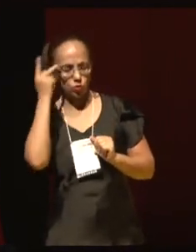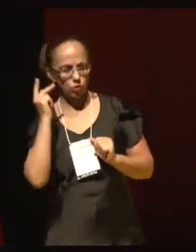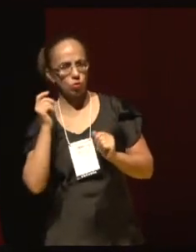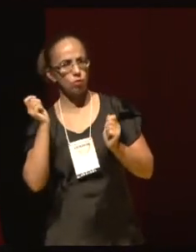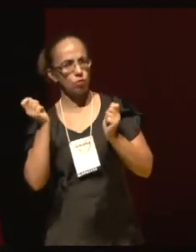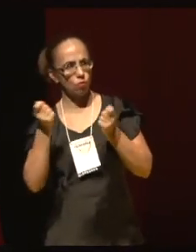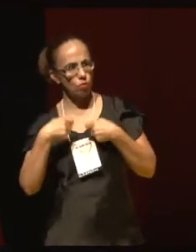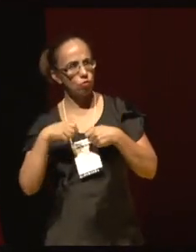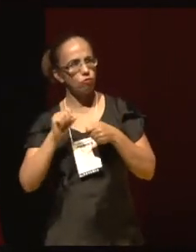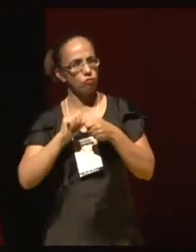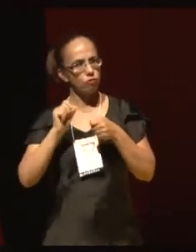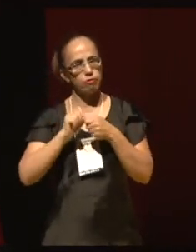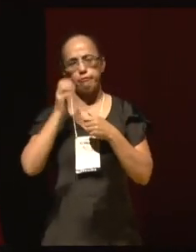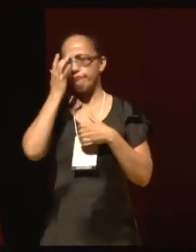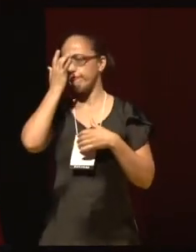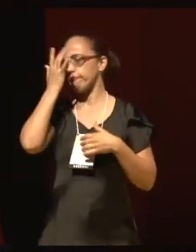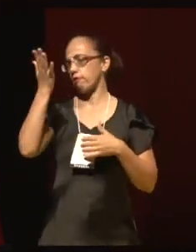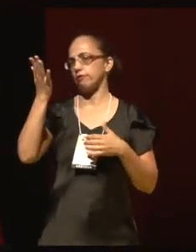com facilidade.